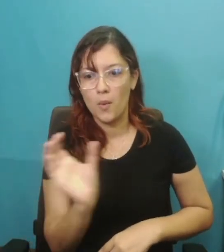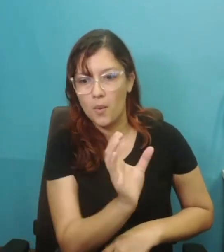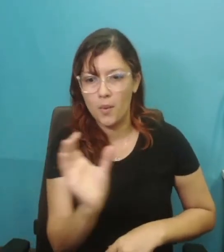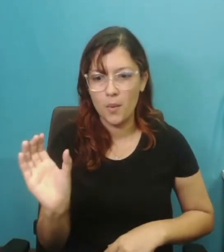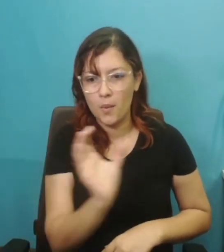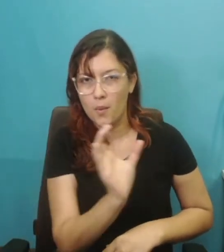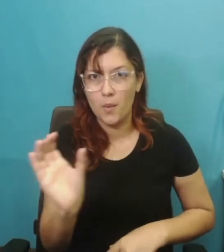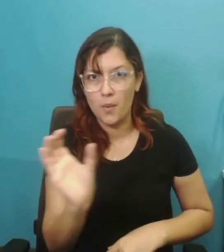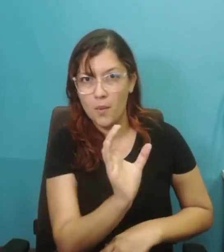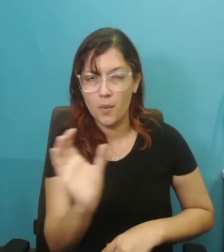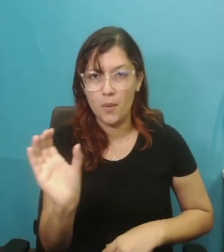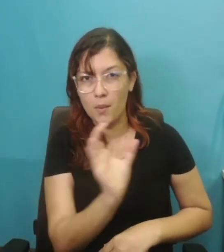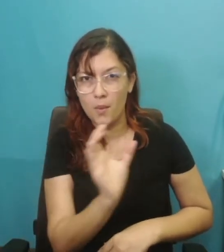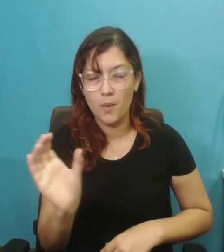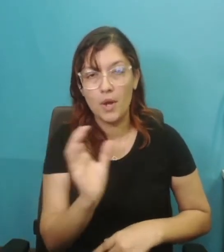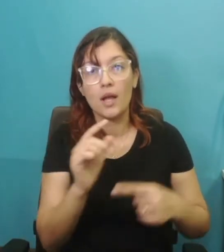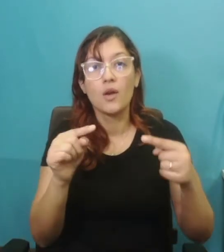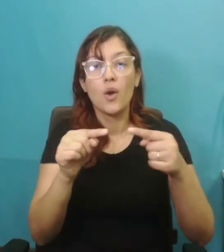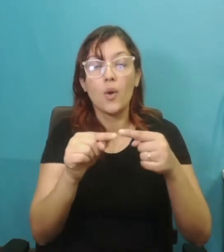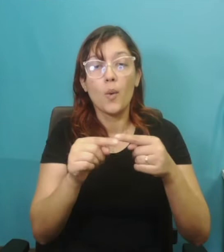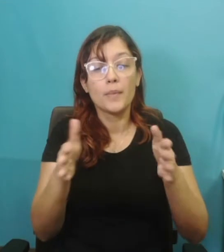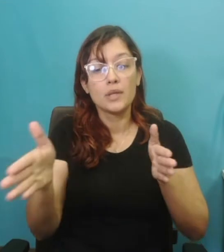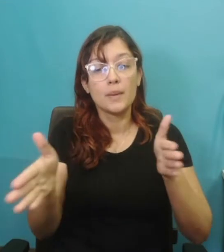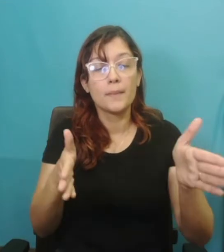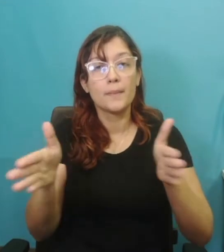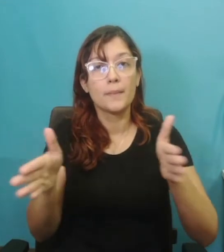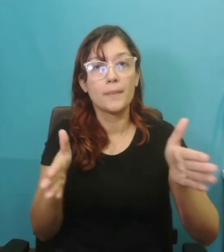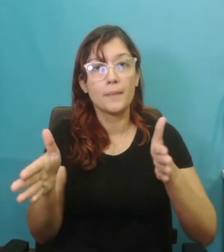Então, esse movimento na vertical ou na horizontal